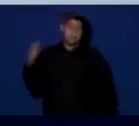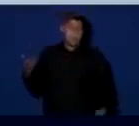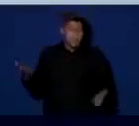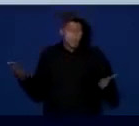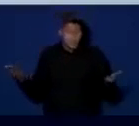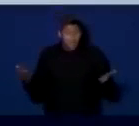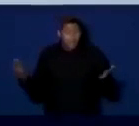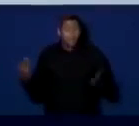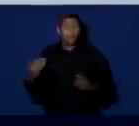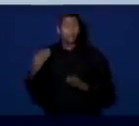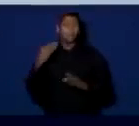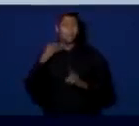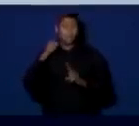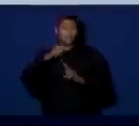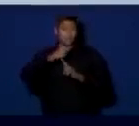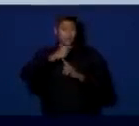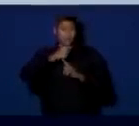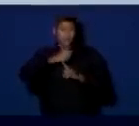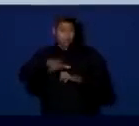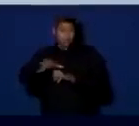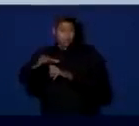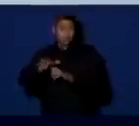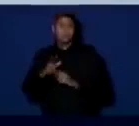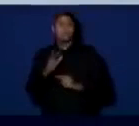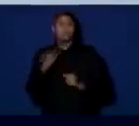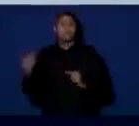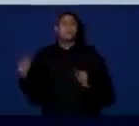agora os bancos centrais vão ter que lidar